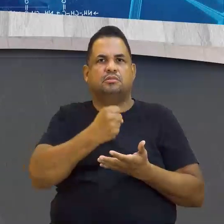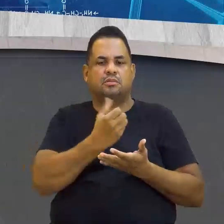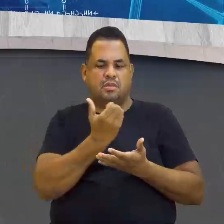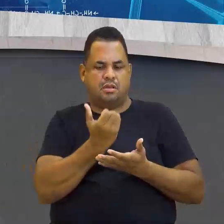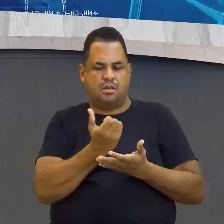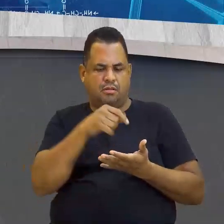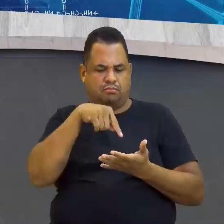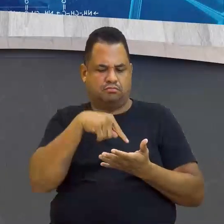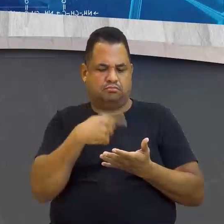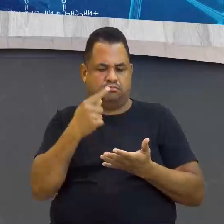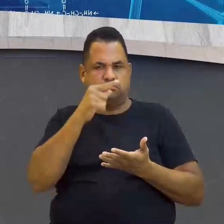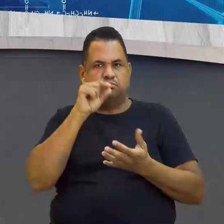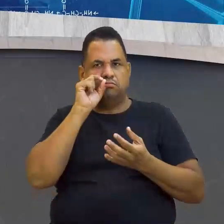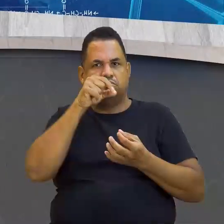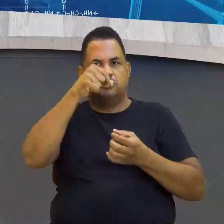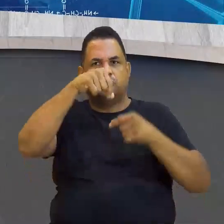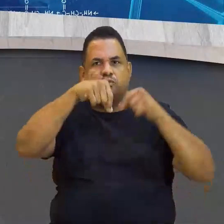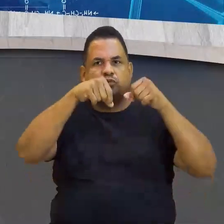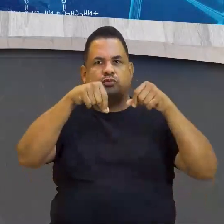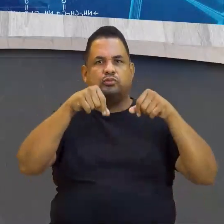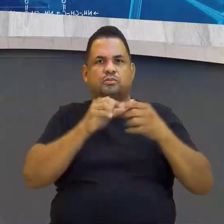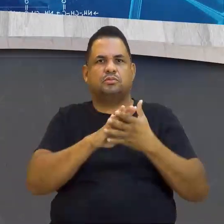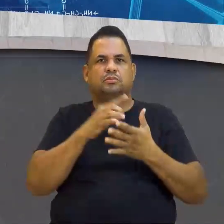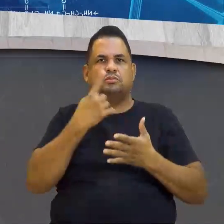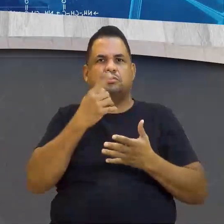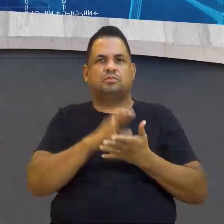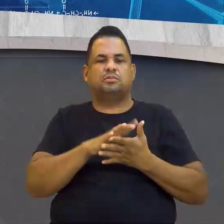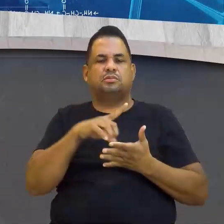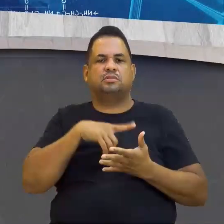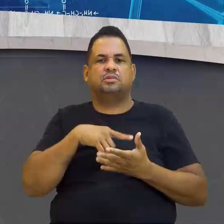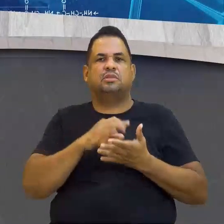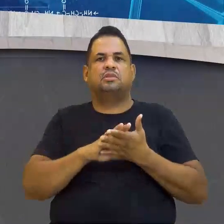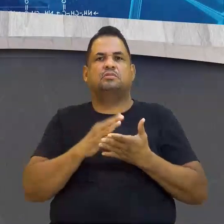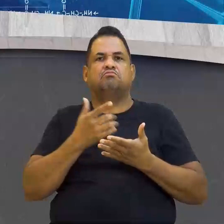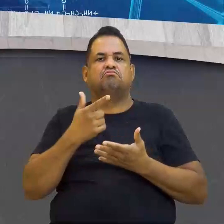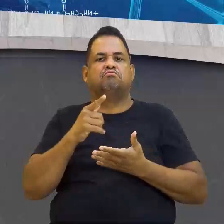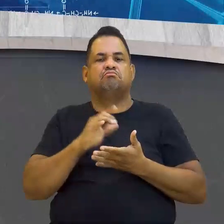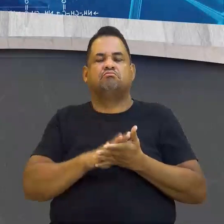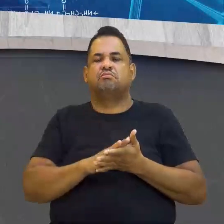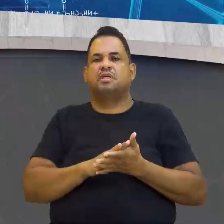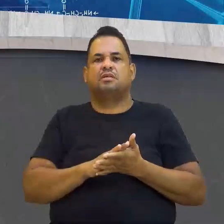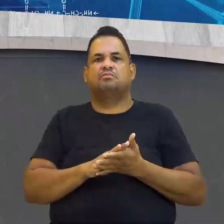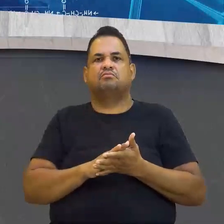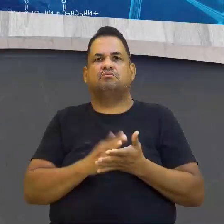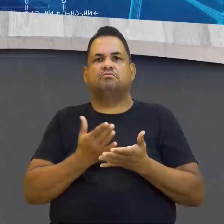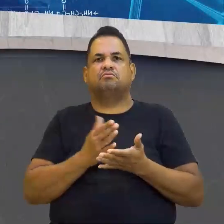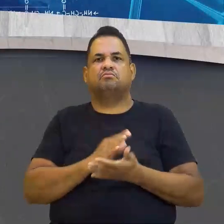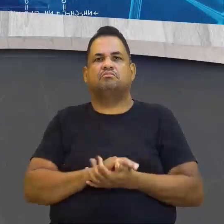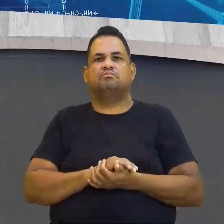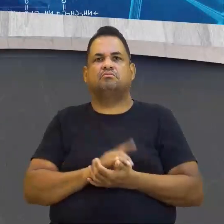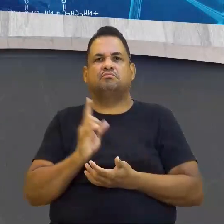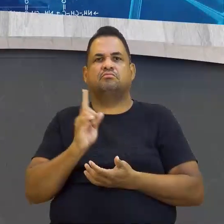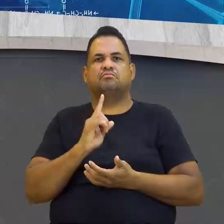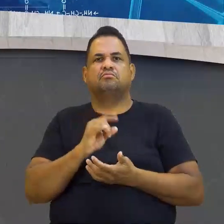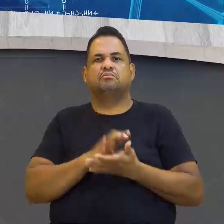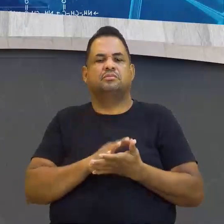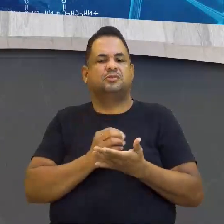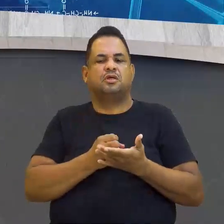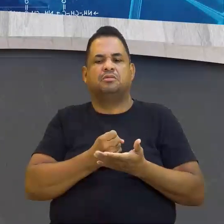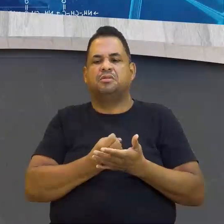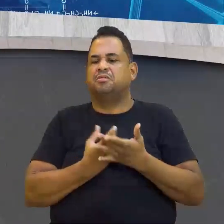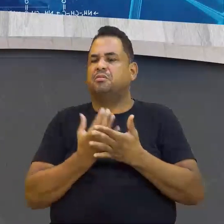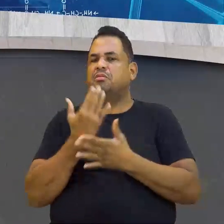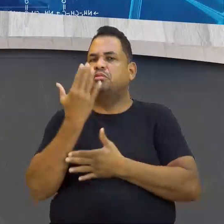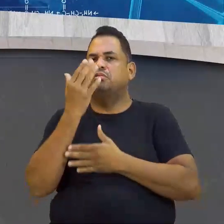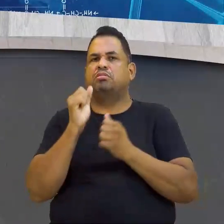tampa da panela e experimentar, você vai ver que ela é salobra, ela não tem gosto de sal, porque o sal não vai evaporar junto com a